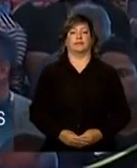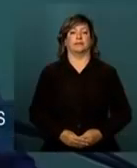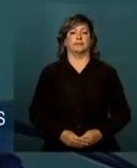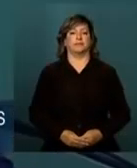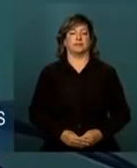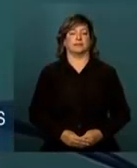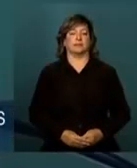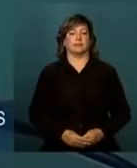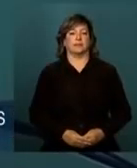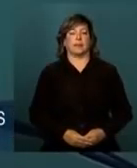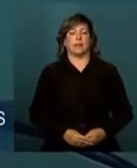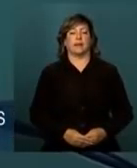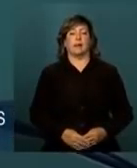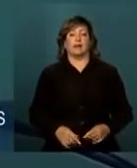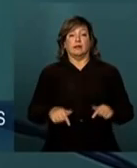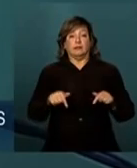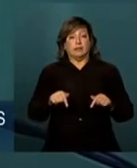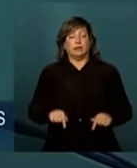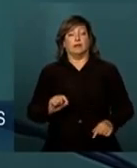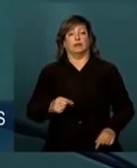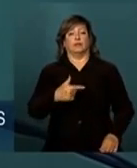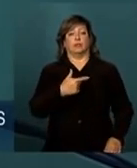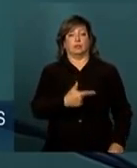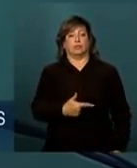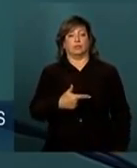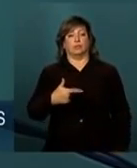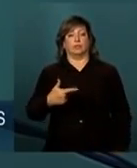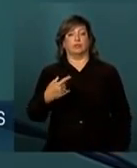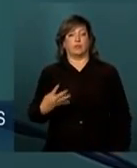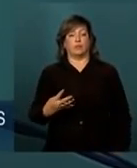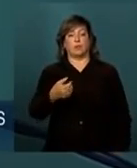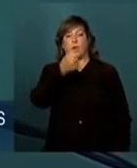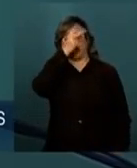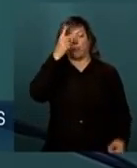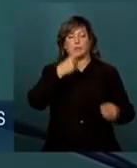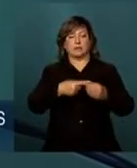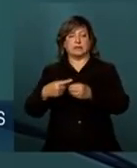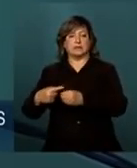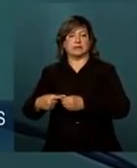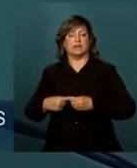E aqui, dos 224 municípios, eu vi